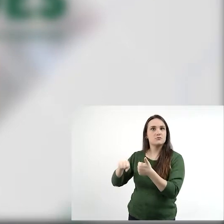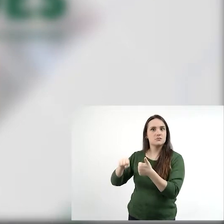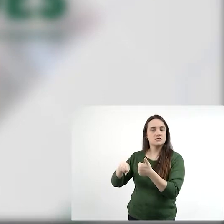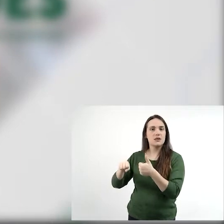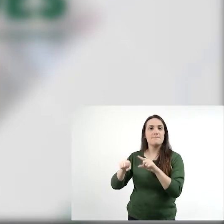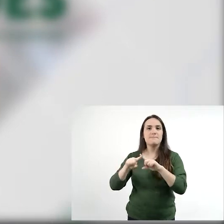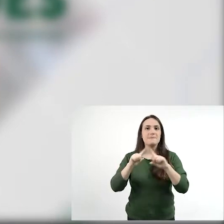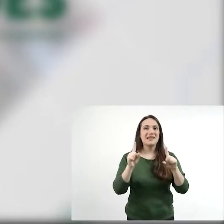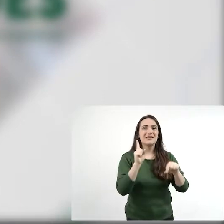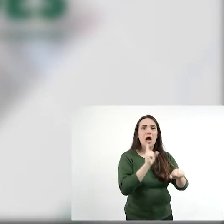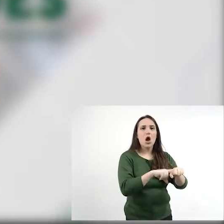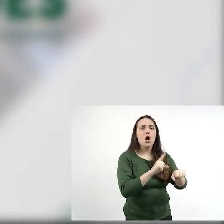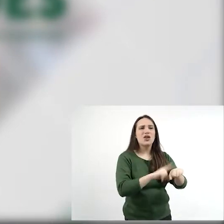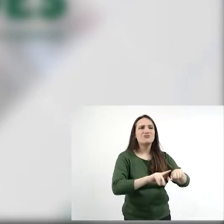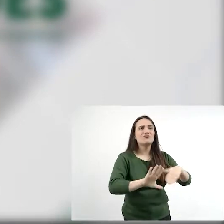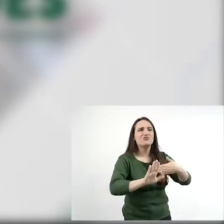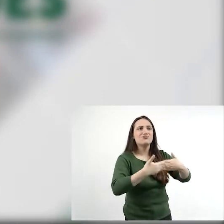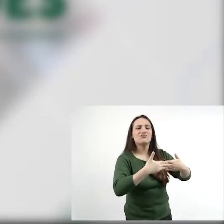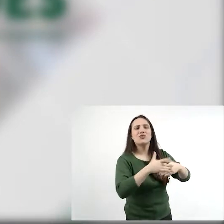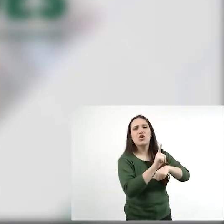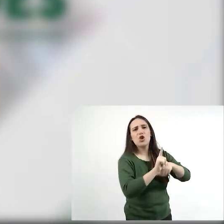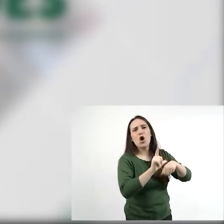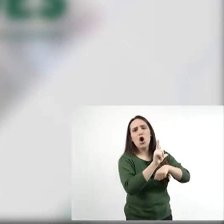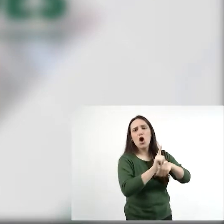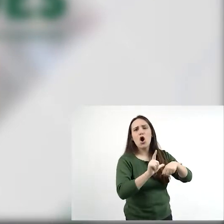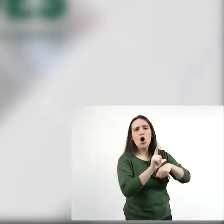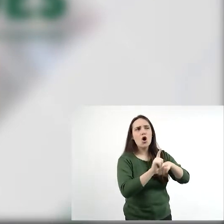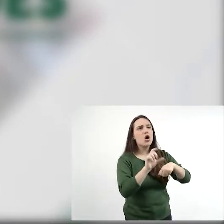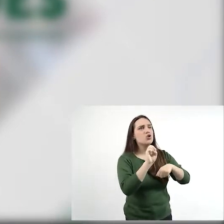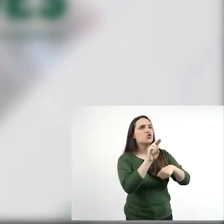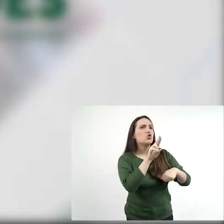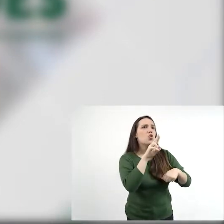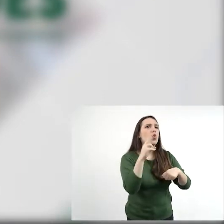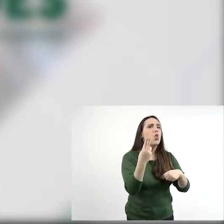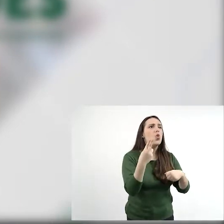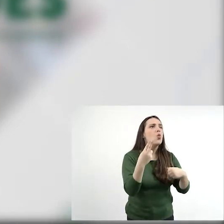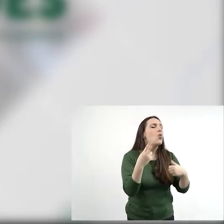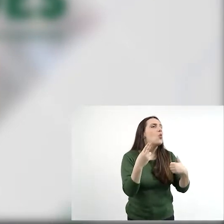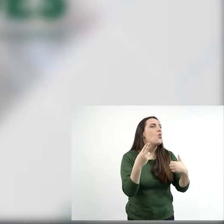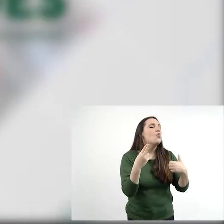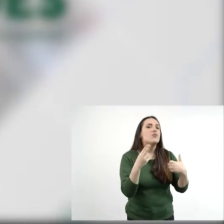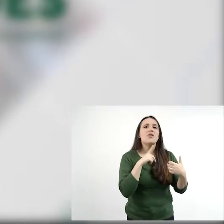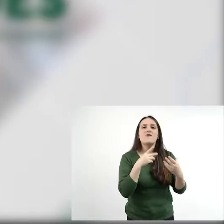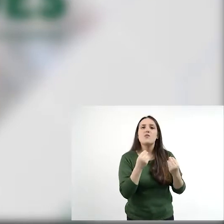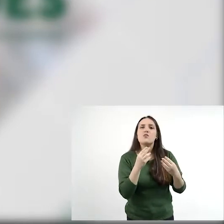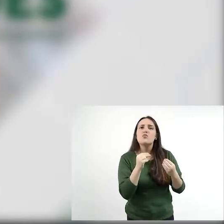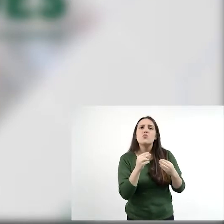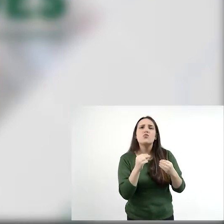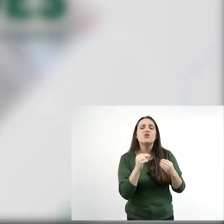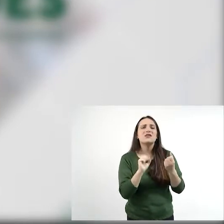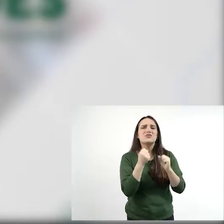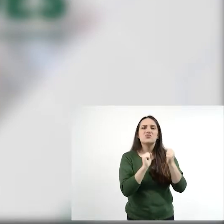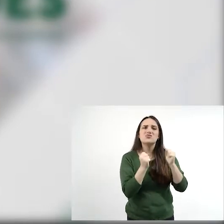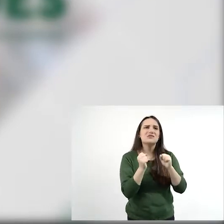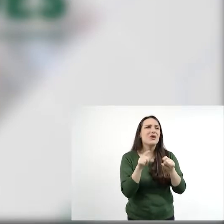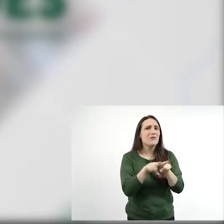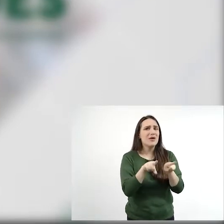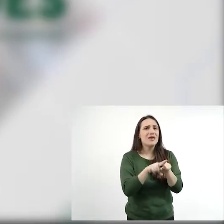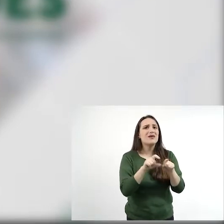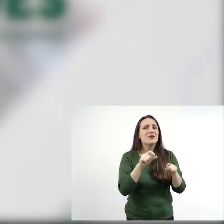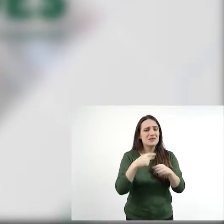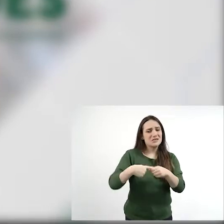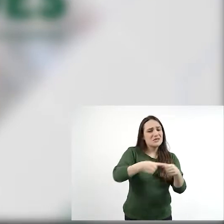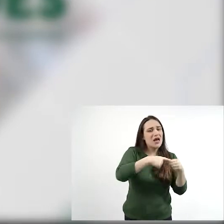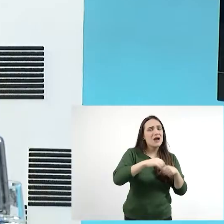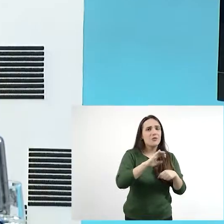do fechamento das lojas durante o mês de março, em diversos municípios e também em Campo Grande, acabou impactando